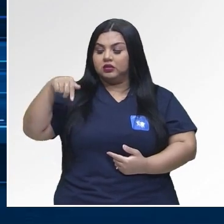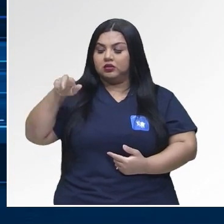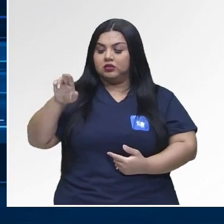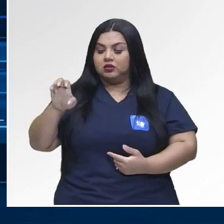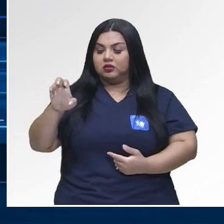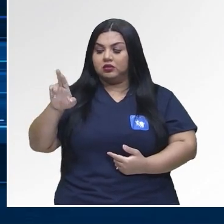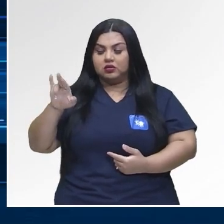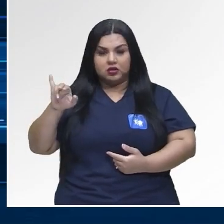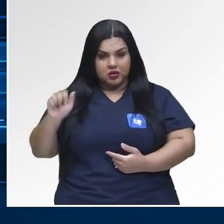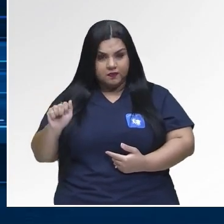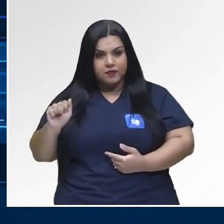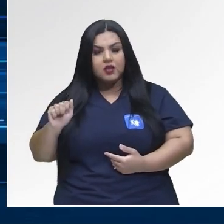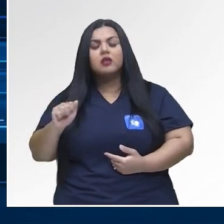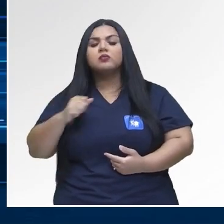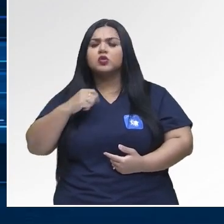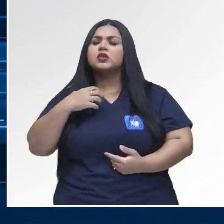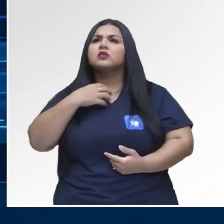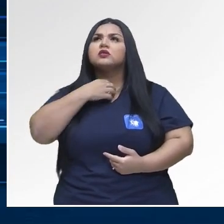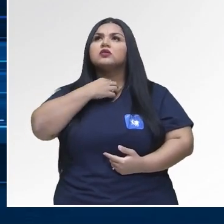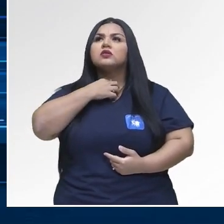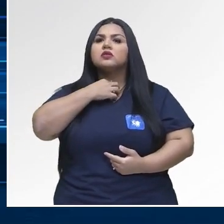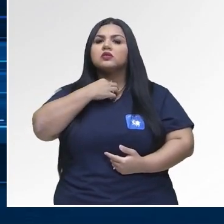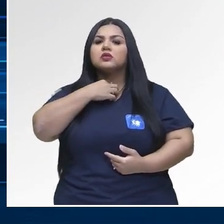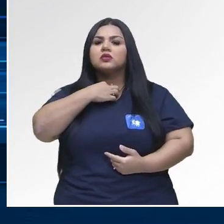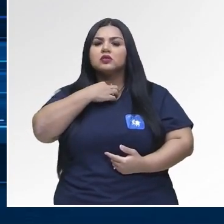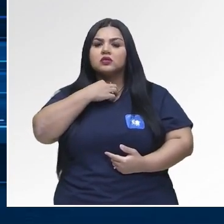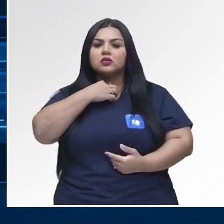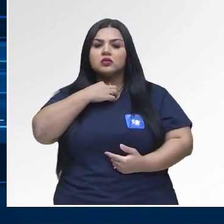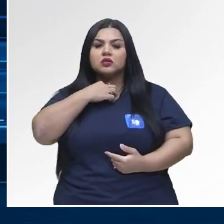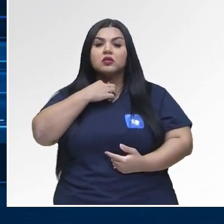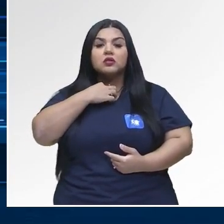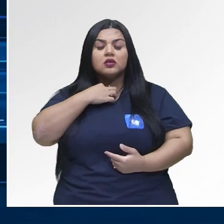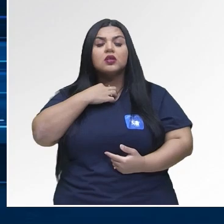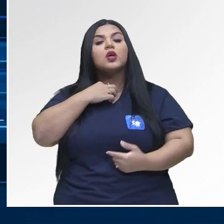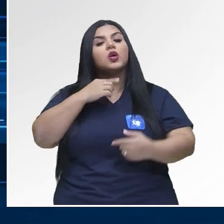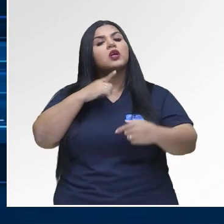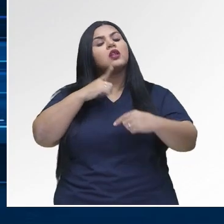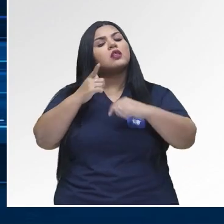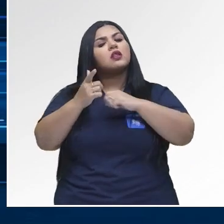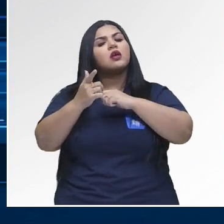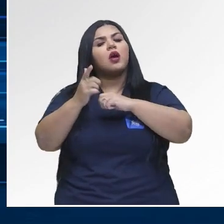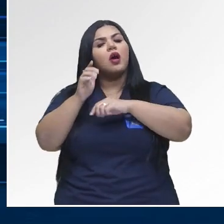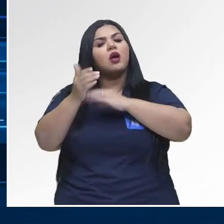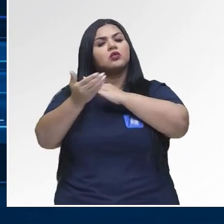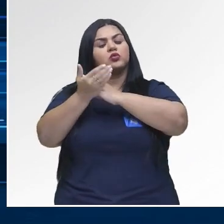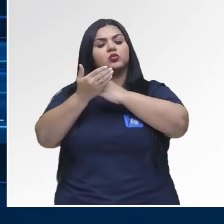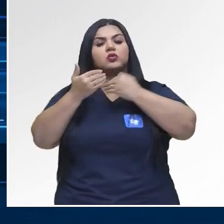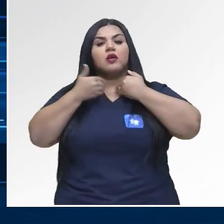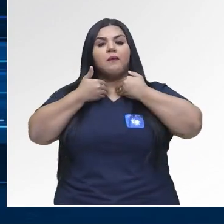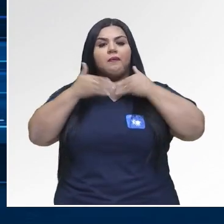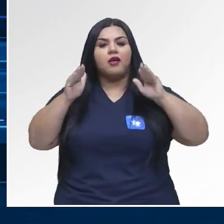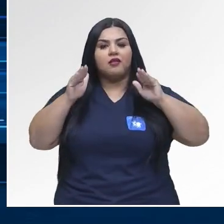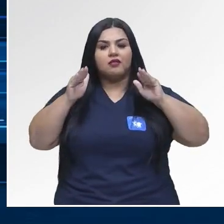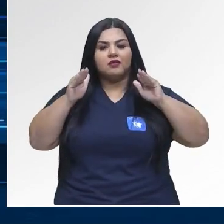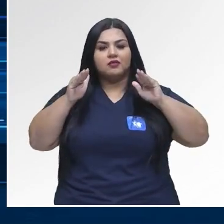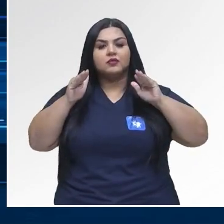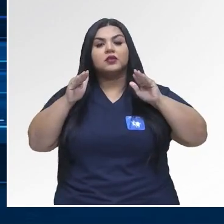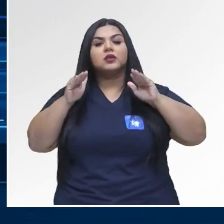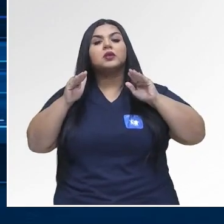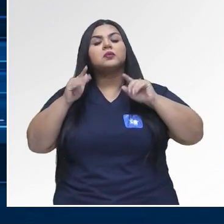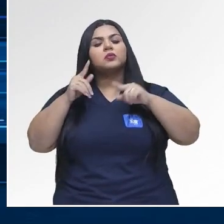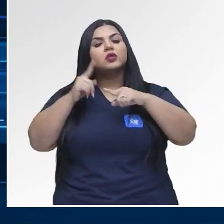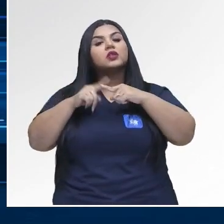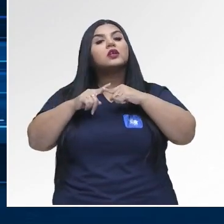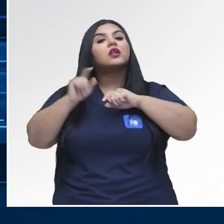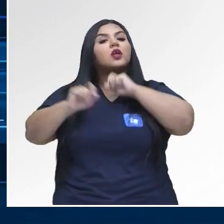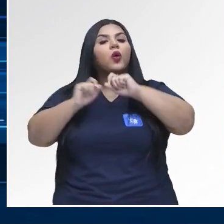nossa garganta, ele tem anéis de cartilagem que o mantém constantemente aberto, tá? Então, justamente para que haja